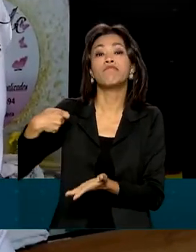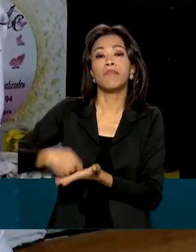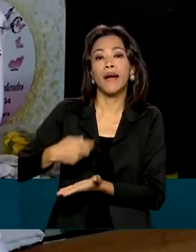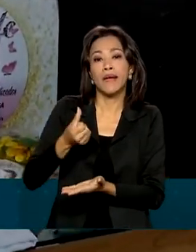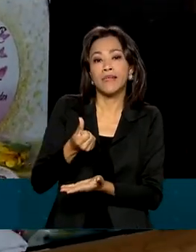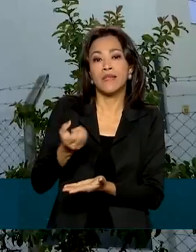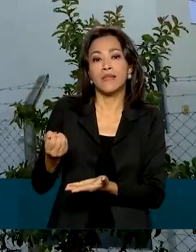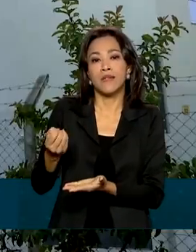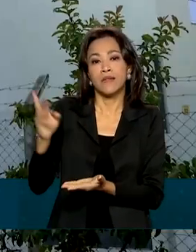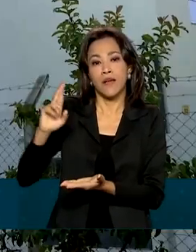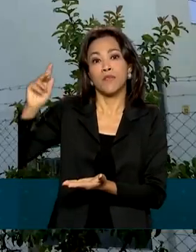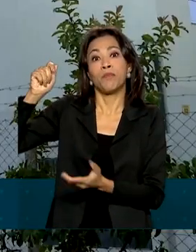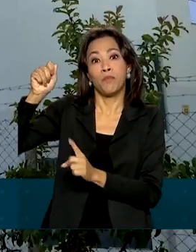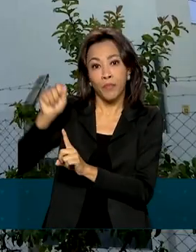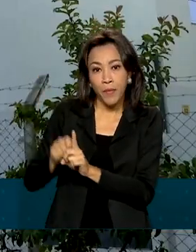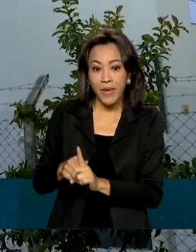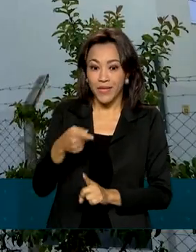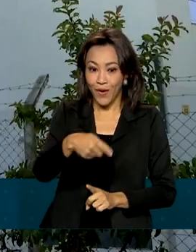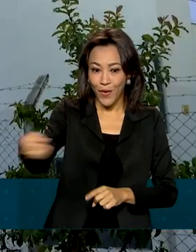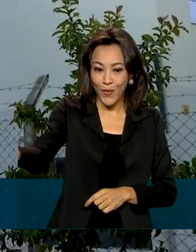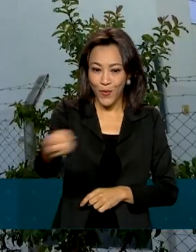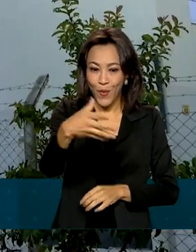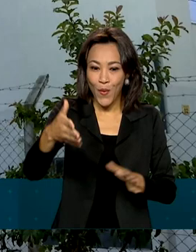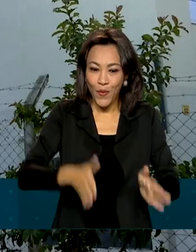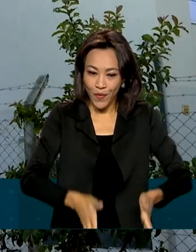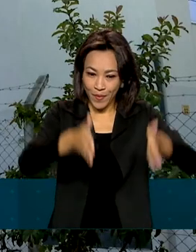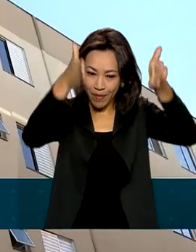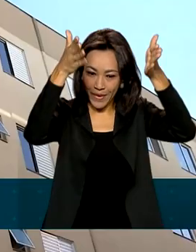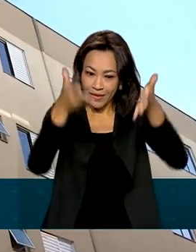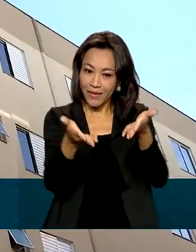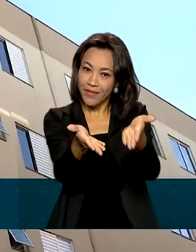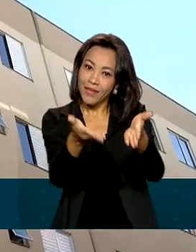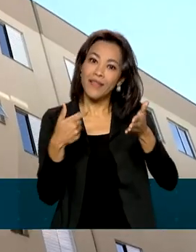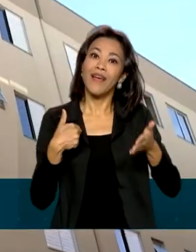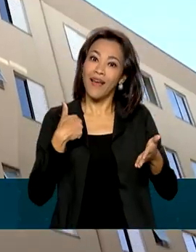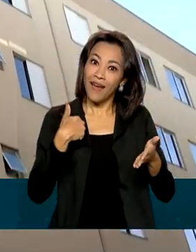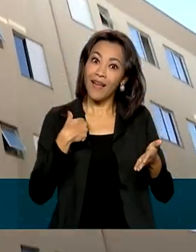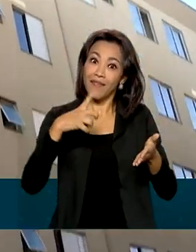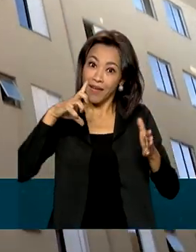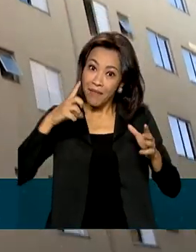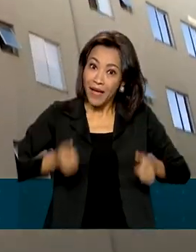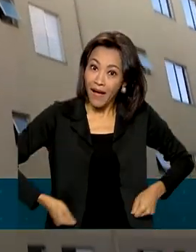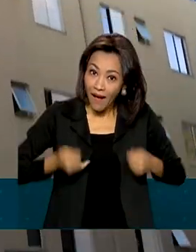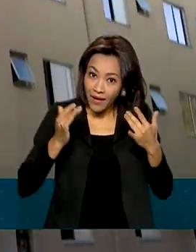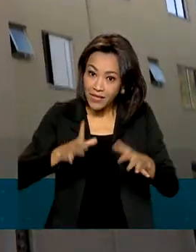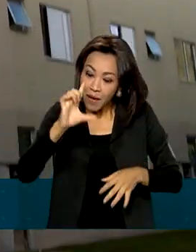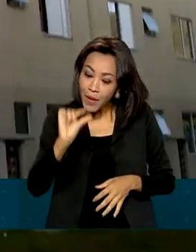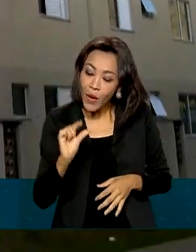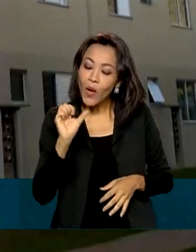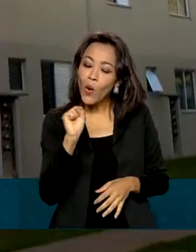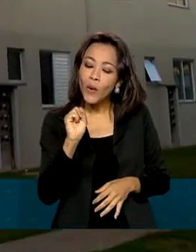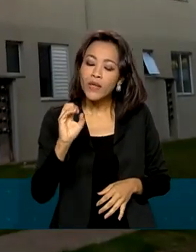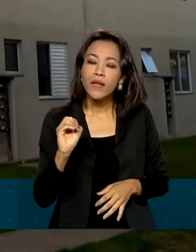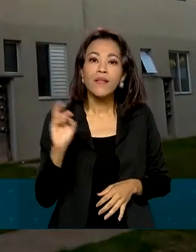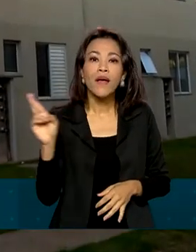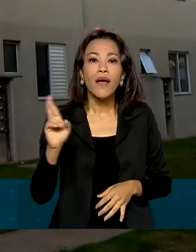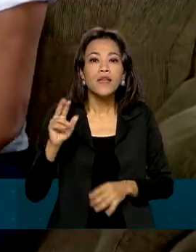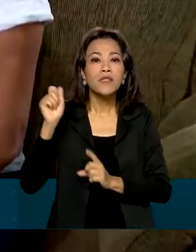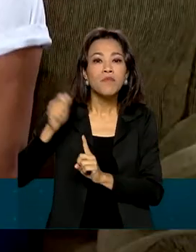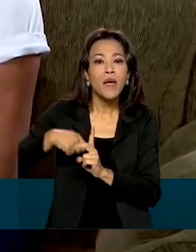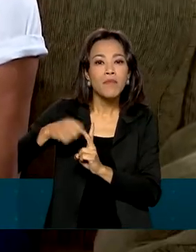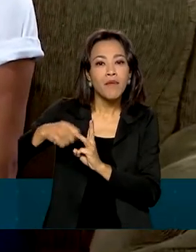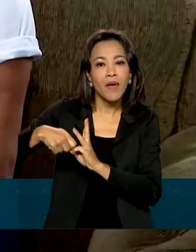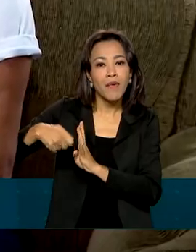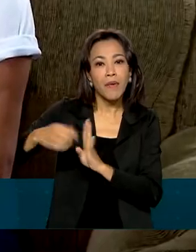reais por mês. No apartamento novo, no residencial Buritis, Edmar vai gastar menos, 80 reais mensais durante